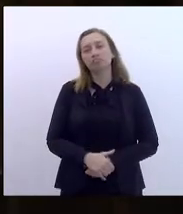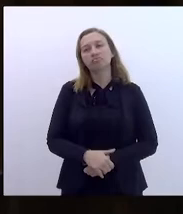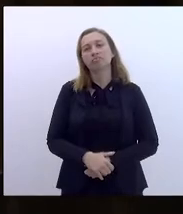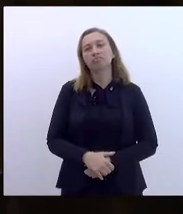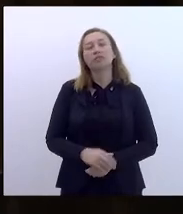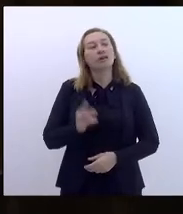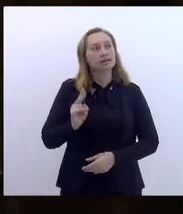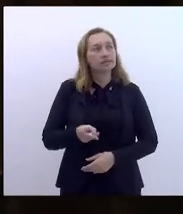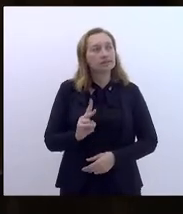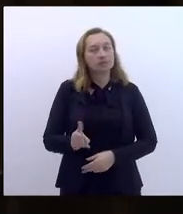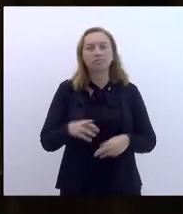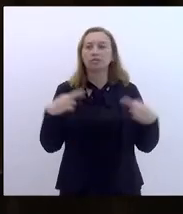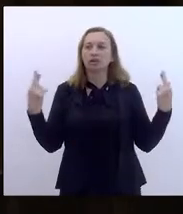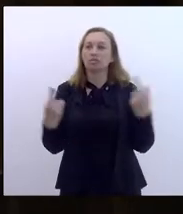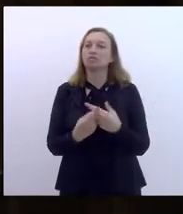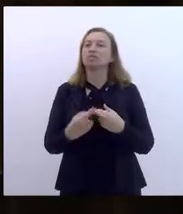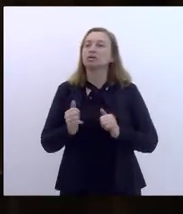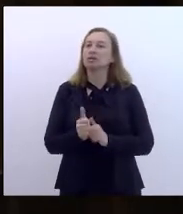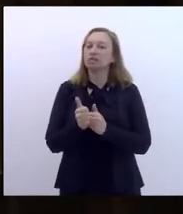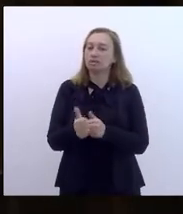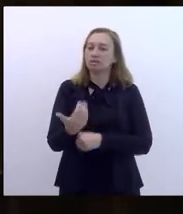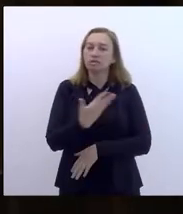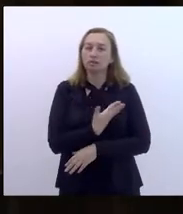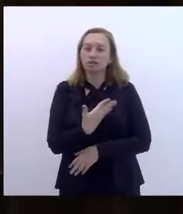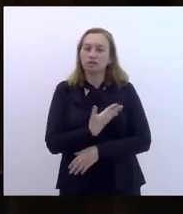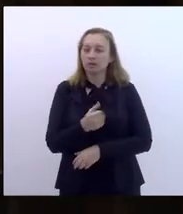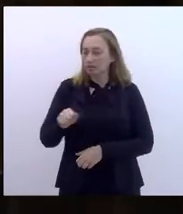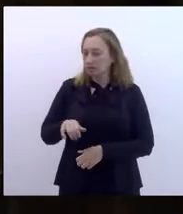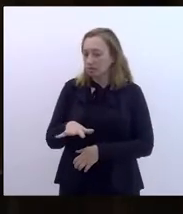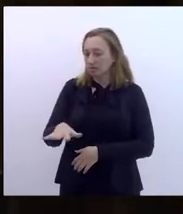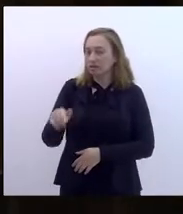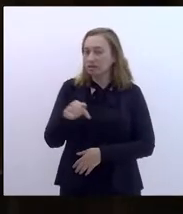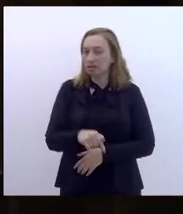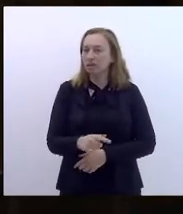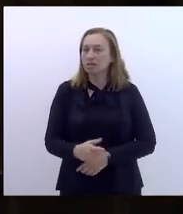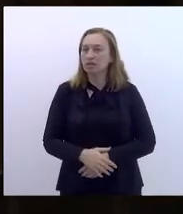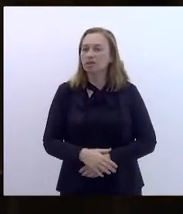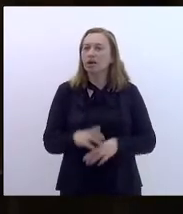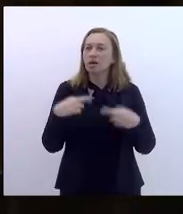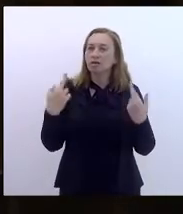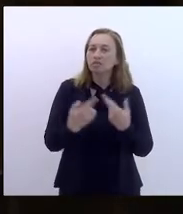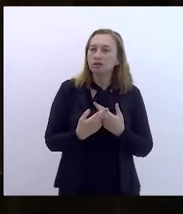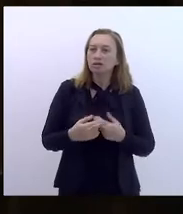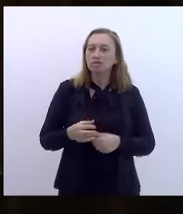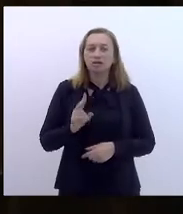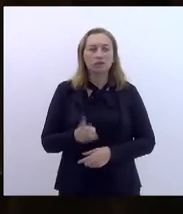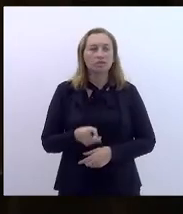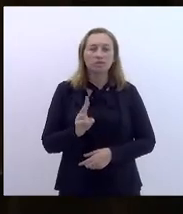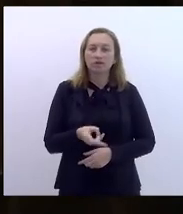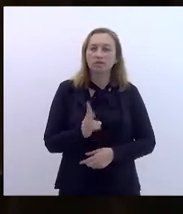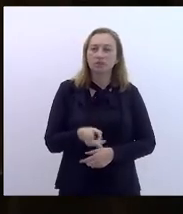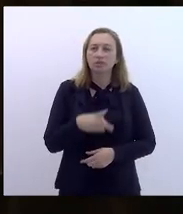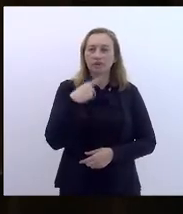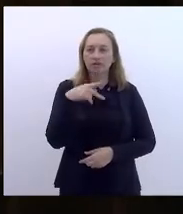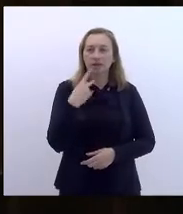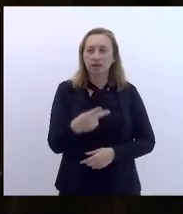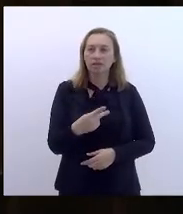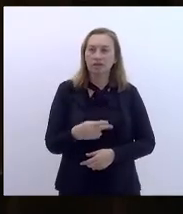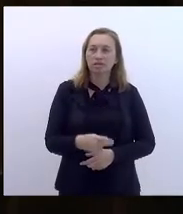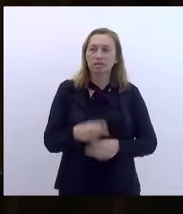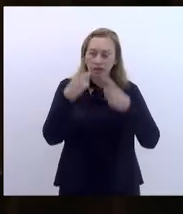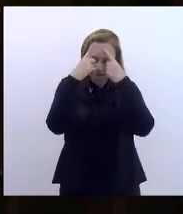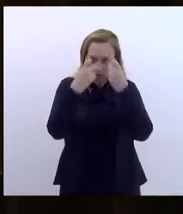nós estamos que todas as vezes nos reunimos a compreensão dos nossos copinhos para gelados aqui para nos reunirmos todo momento para falarmos